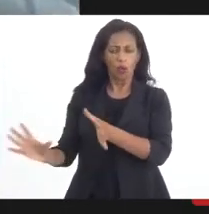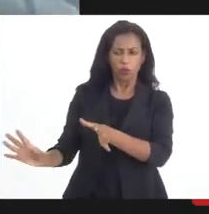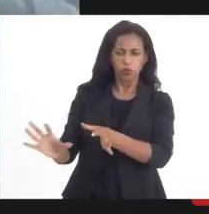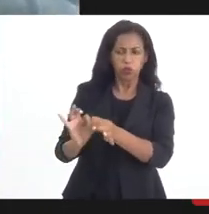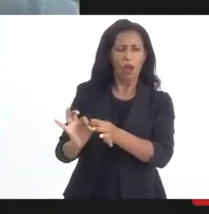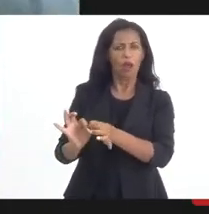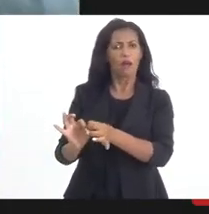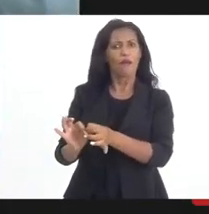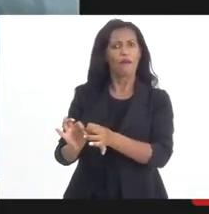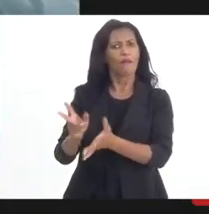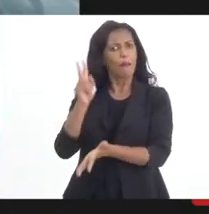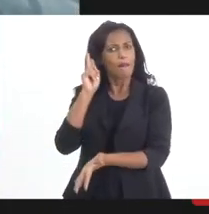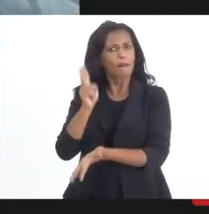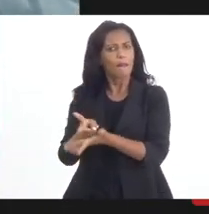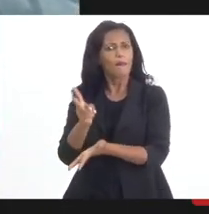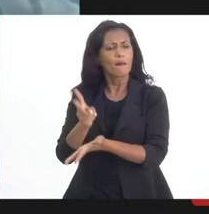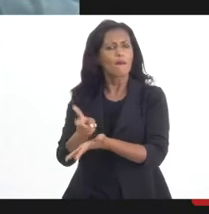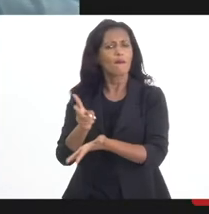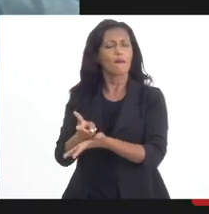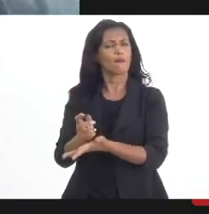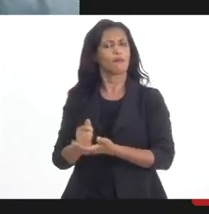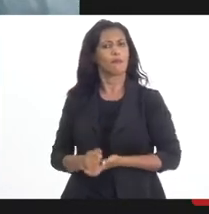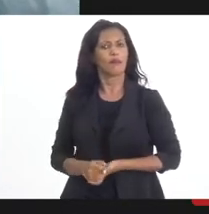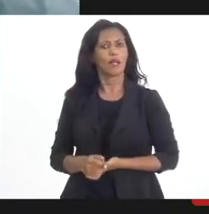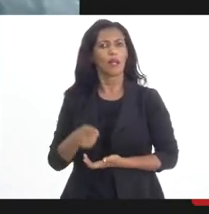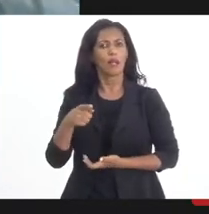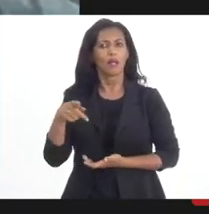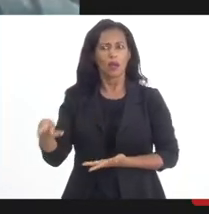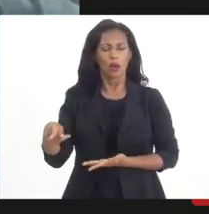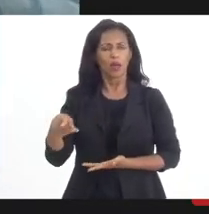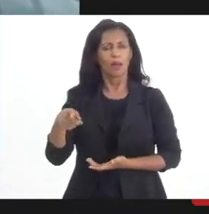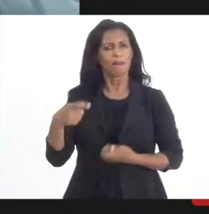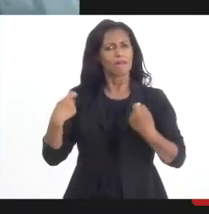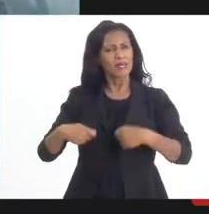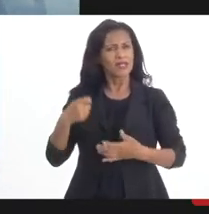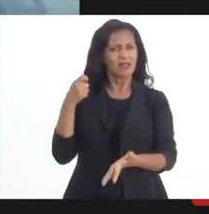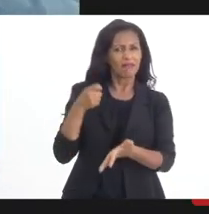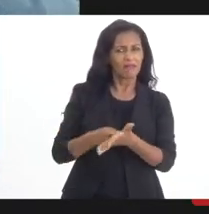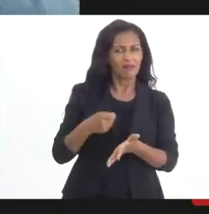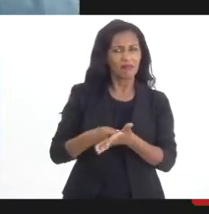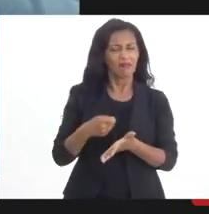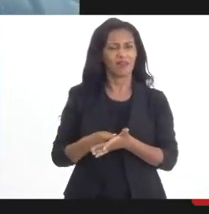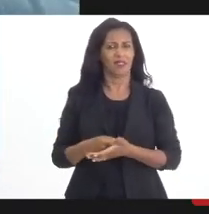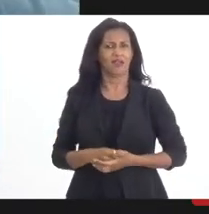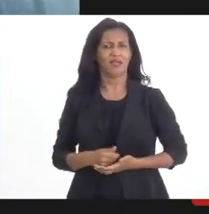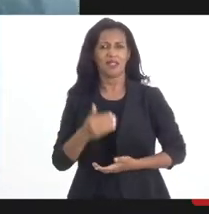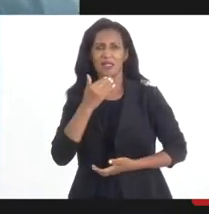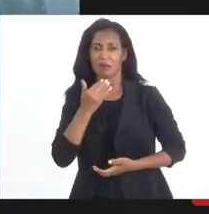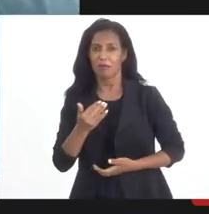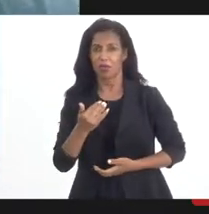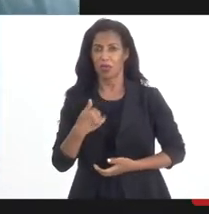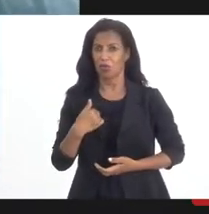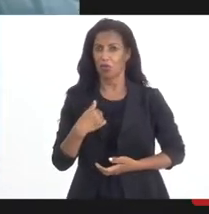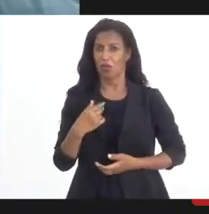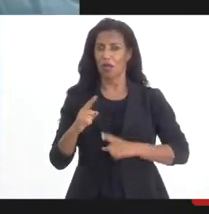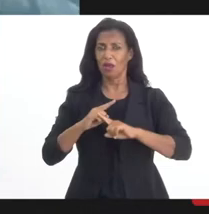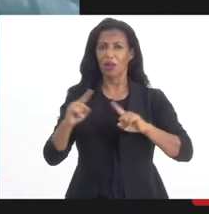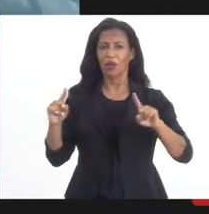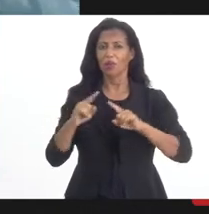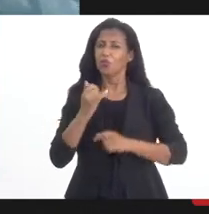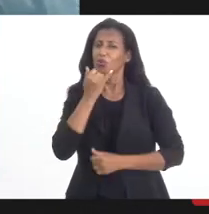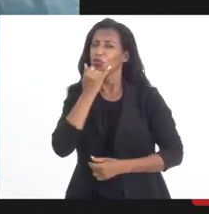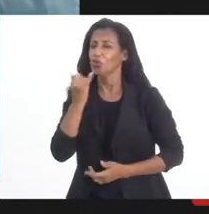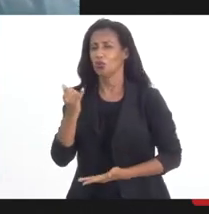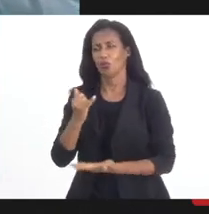vai permanecer aqui. O PL entende dessa reivindicação, mantém essa reivindicação. E eu não pretendo, desculpa,